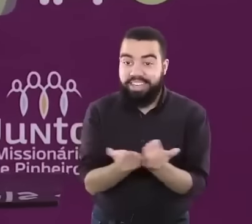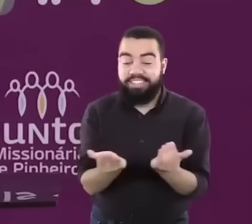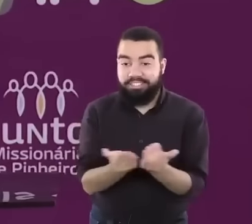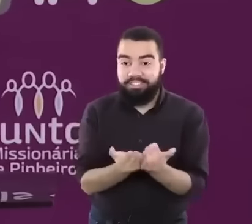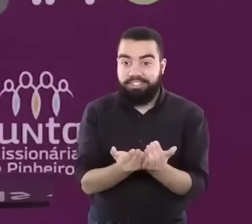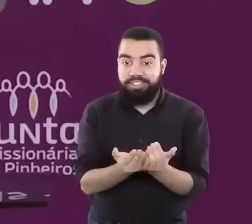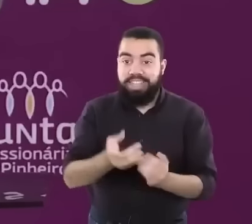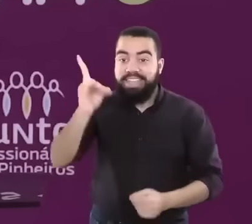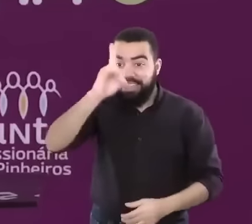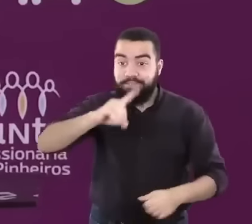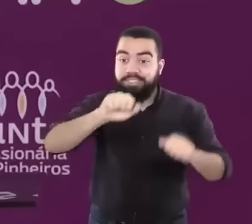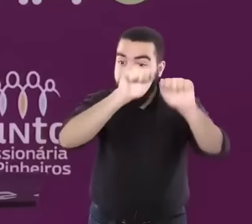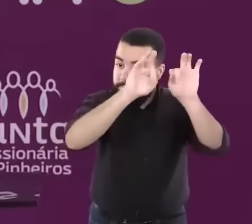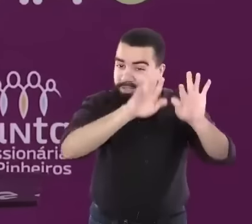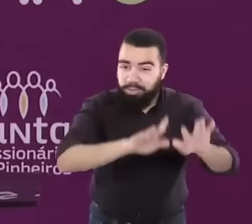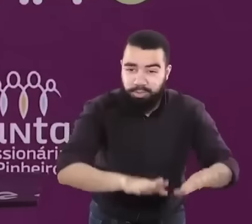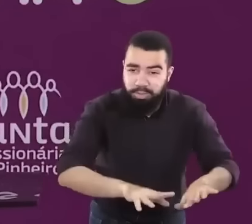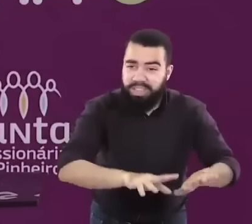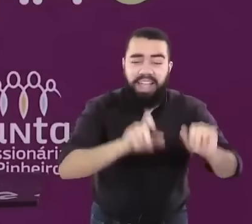ele